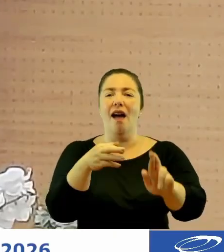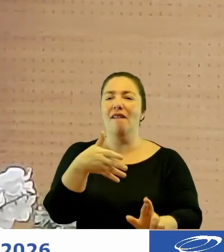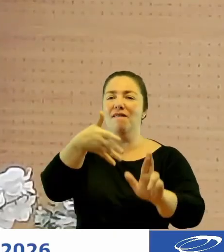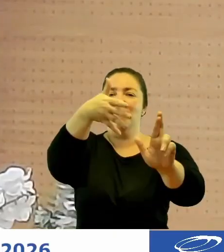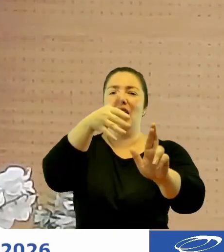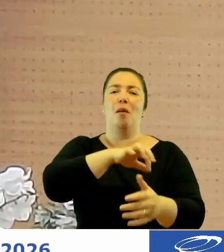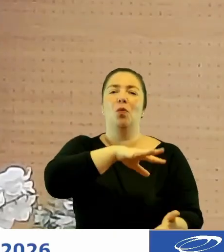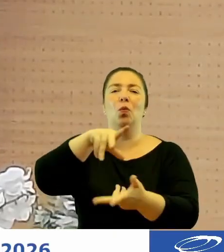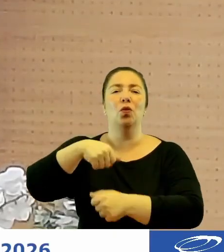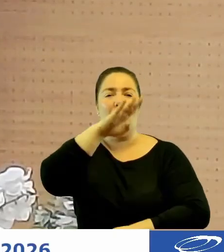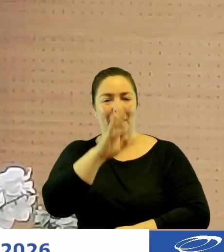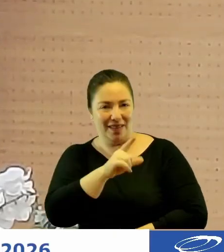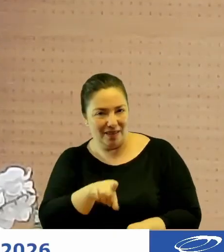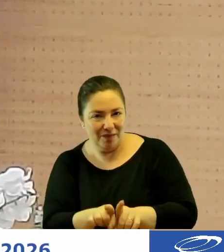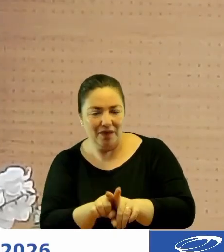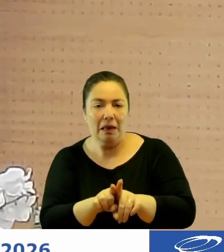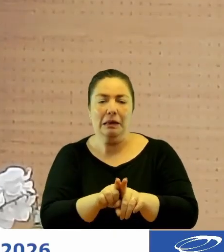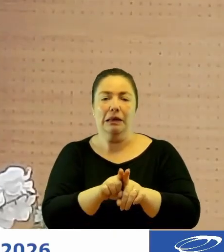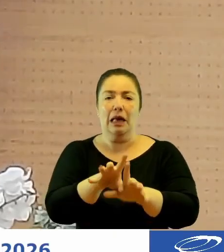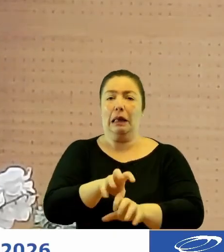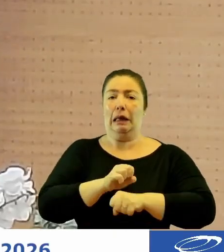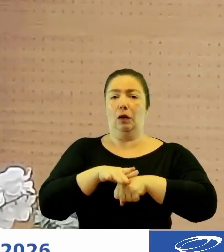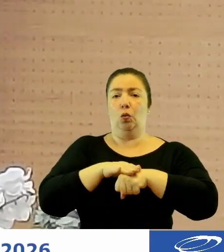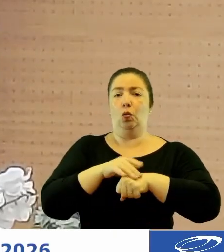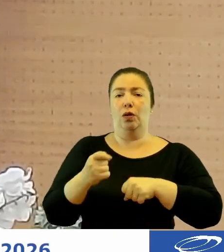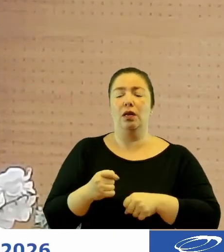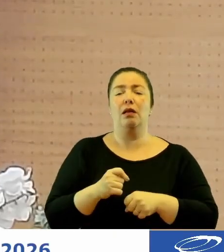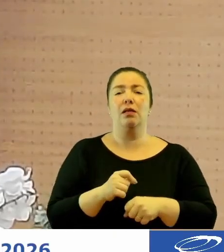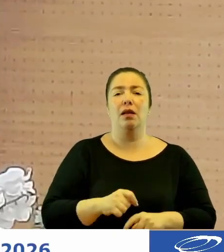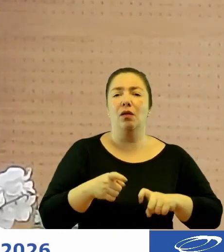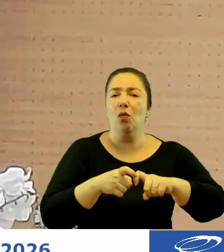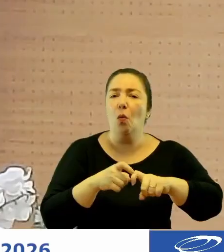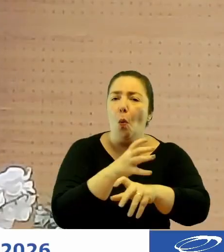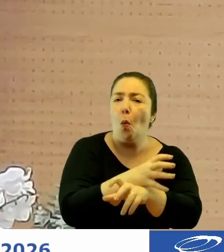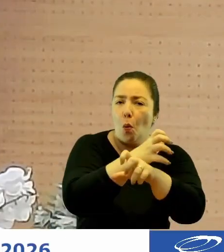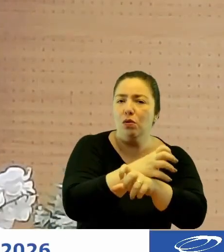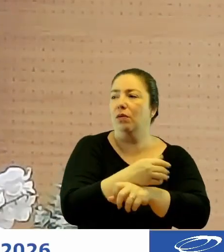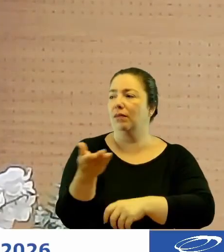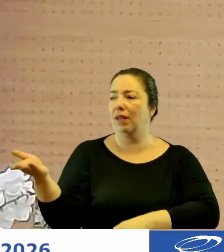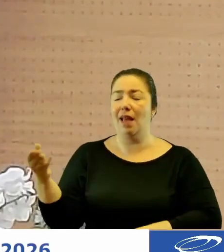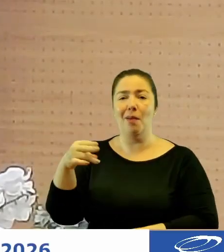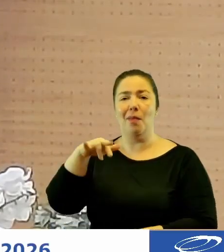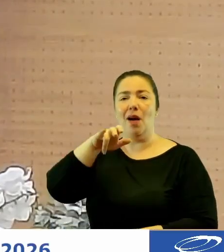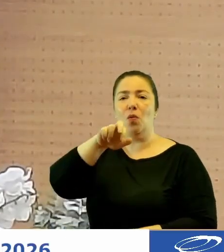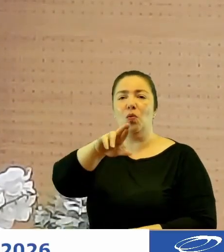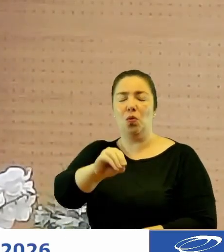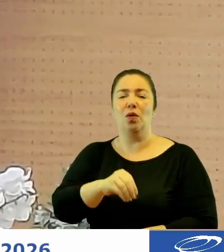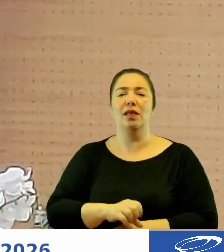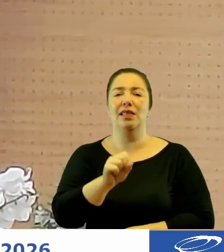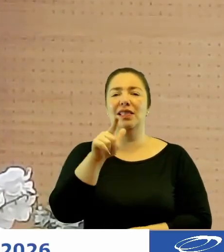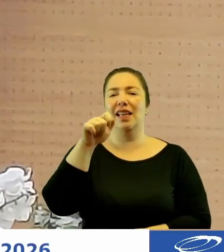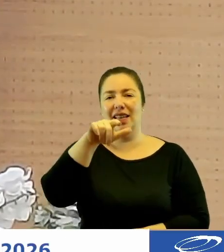em assistência e pesquisa em infecção osteoarticular, o meu amigo Mauro Salles. O Mauro, vou apresentar ele. O Mauro